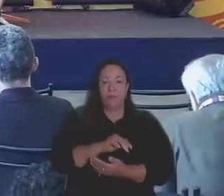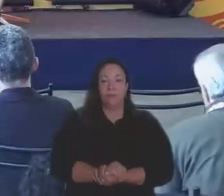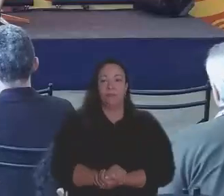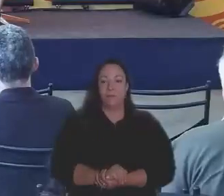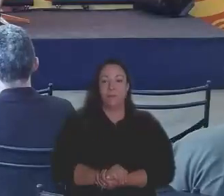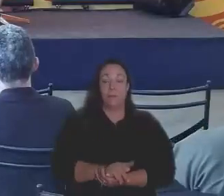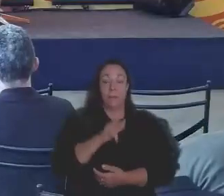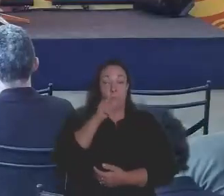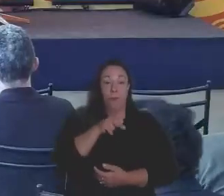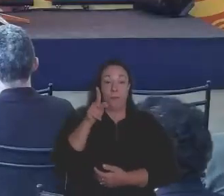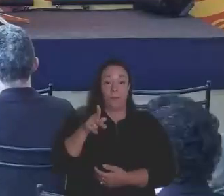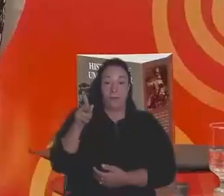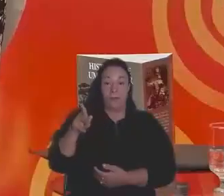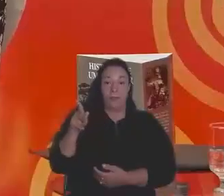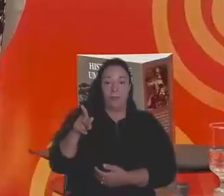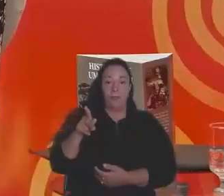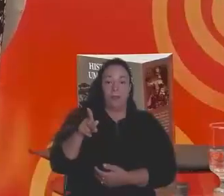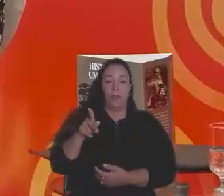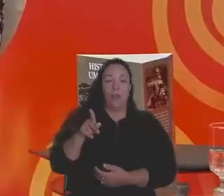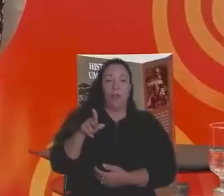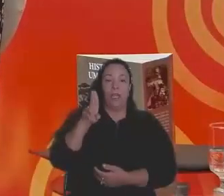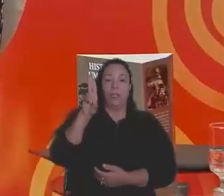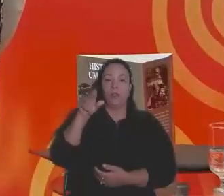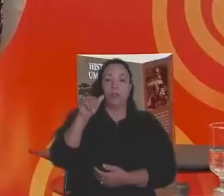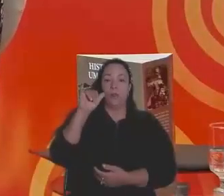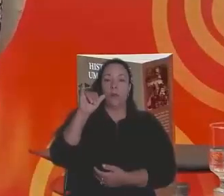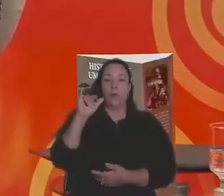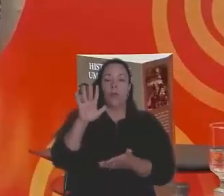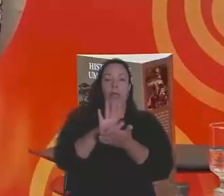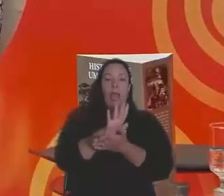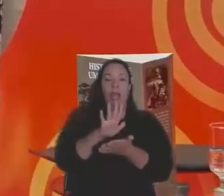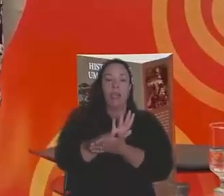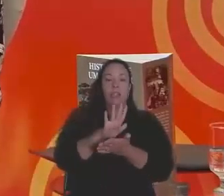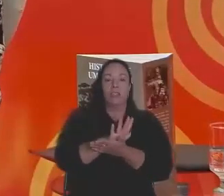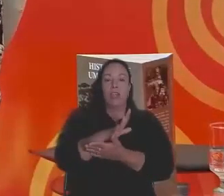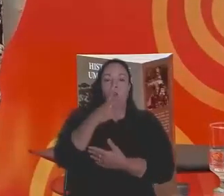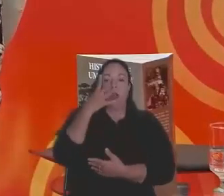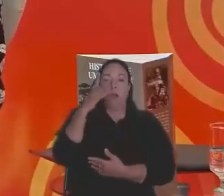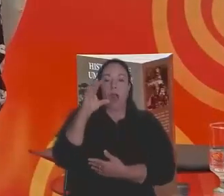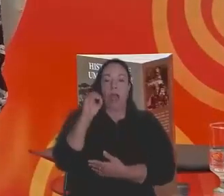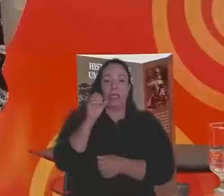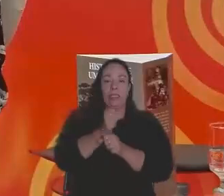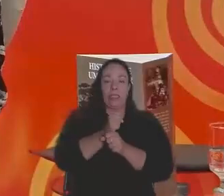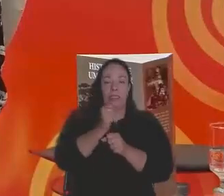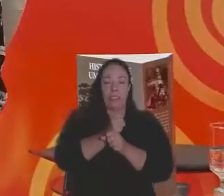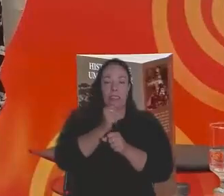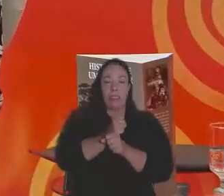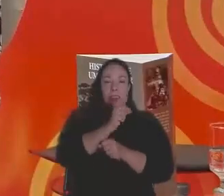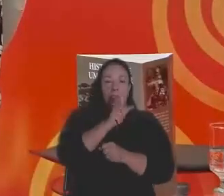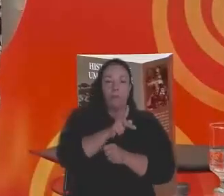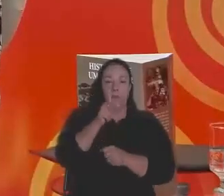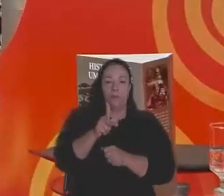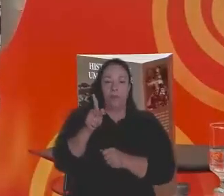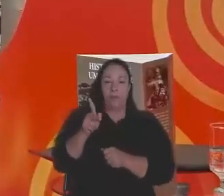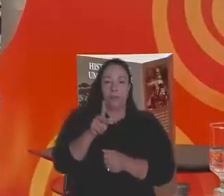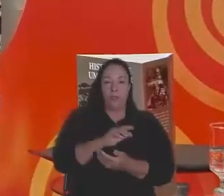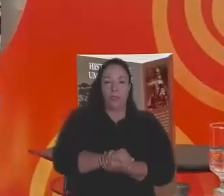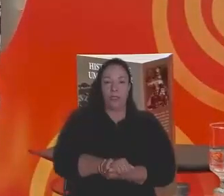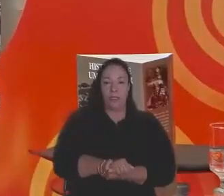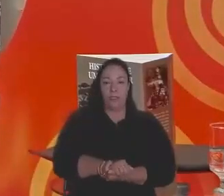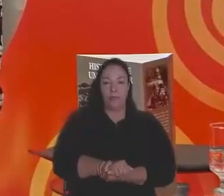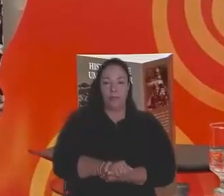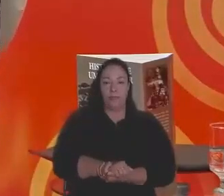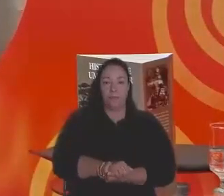Oscar, um homem branco de cabelos curtos rente à cabeça de tom grisalho. Ele traja camiseta de botões de mangas curtas bege e